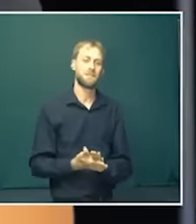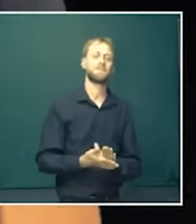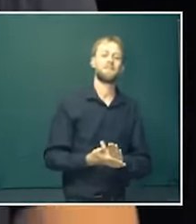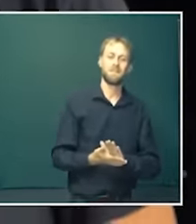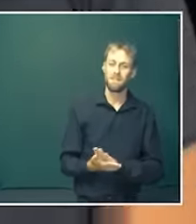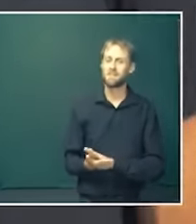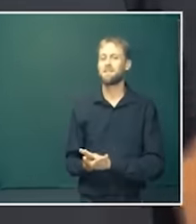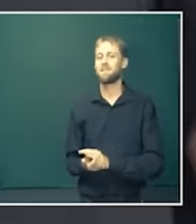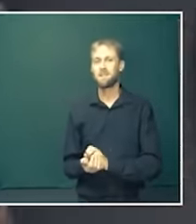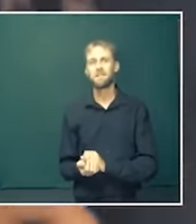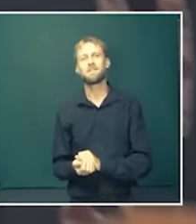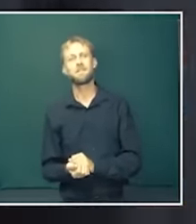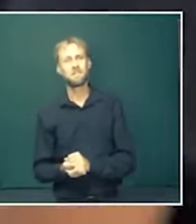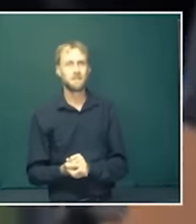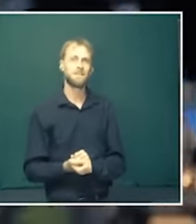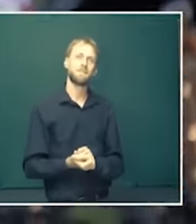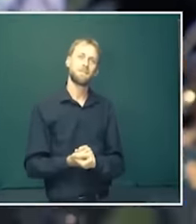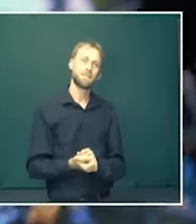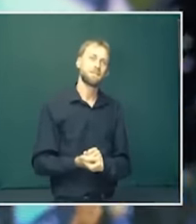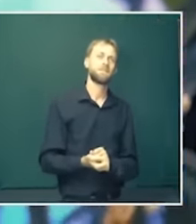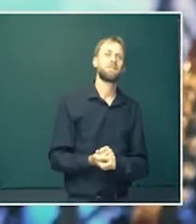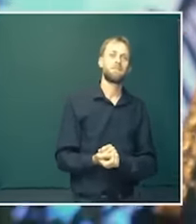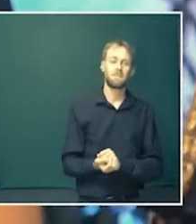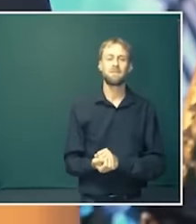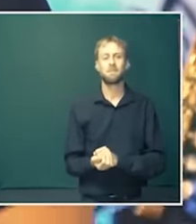nega. Larinha.